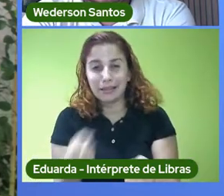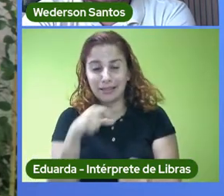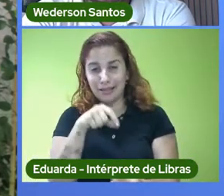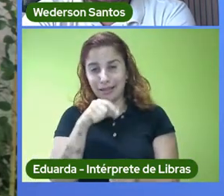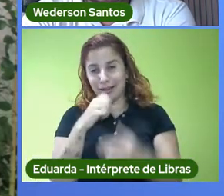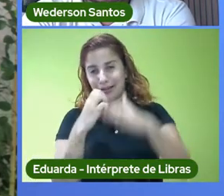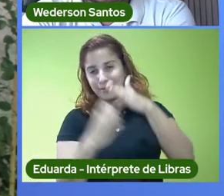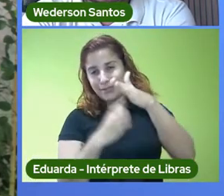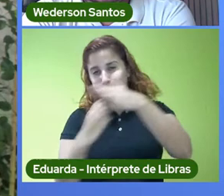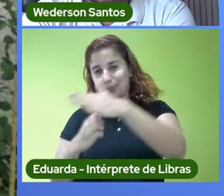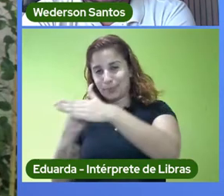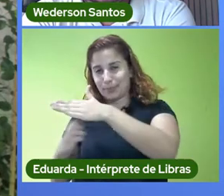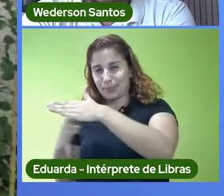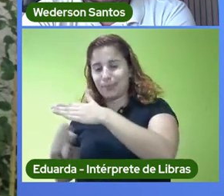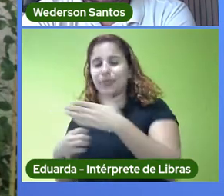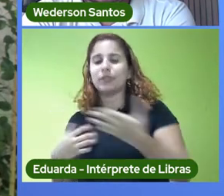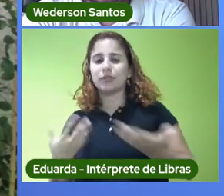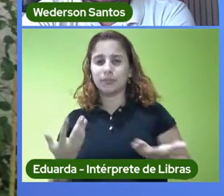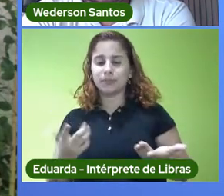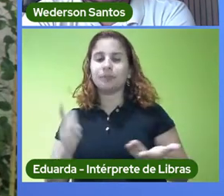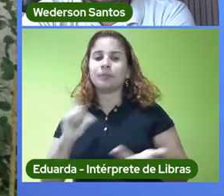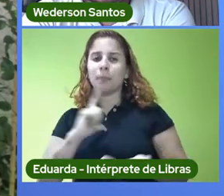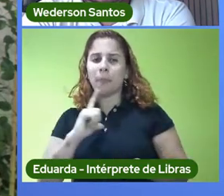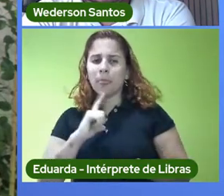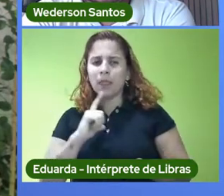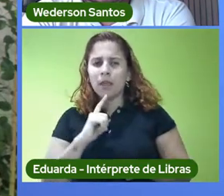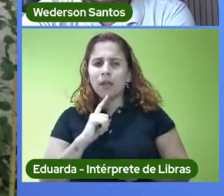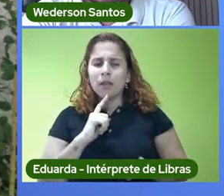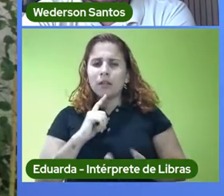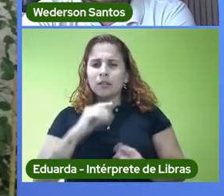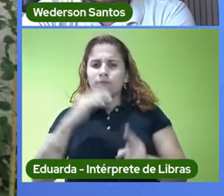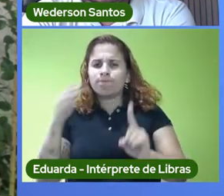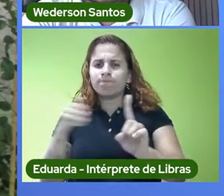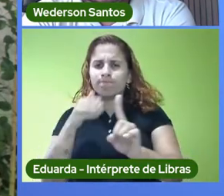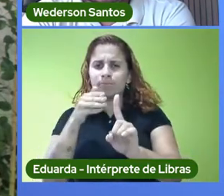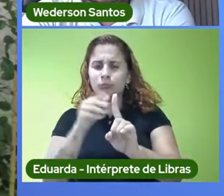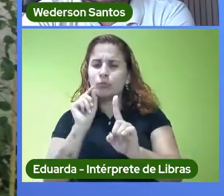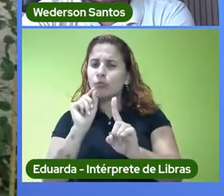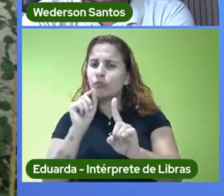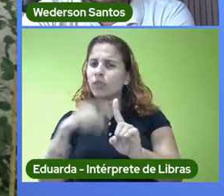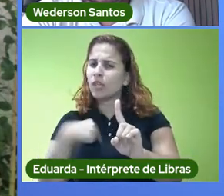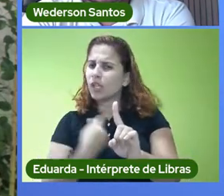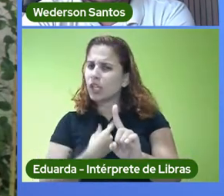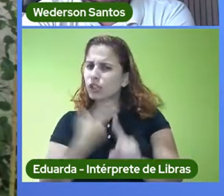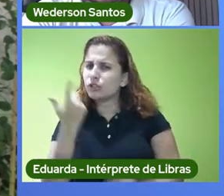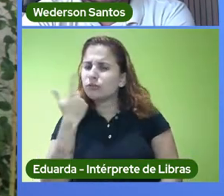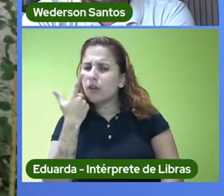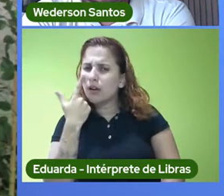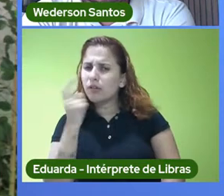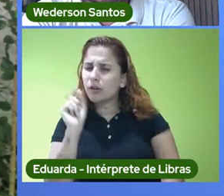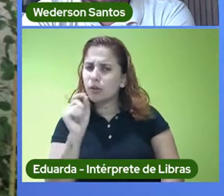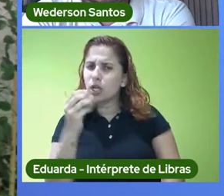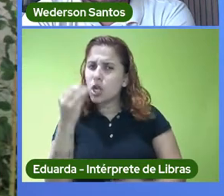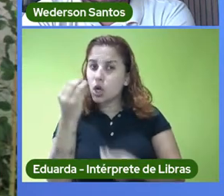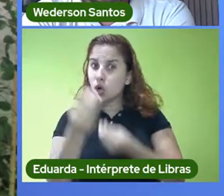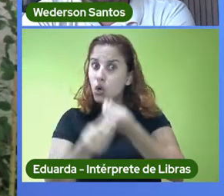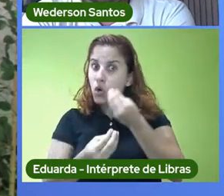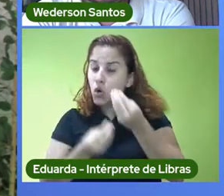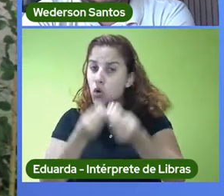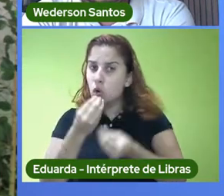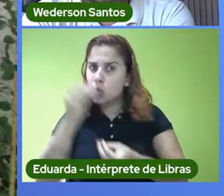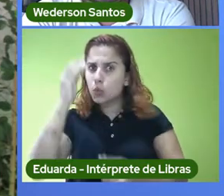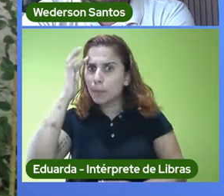né, então, uma premissa que a gente já parte aqui nessa discussão é como pensar